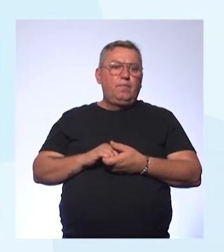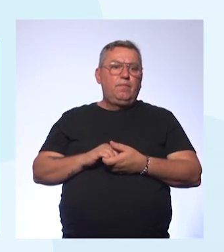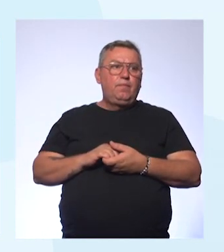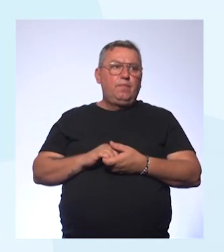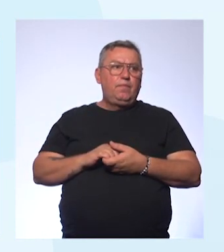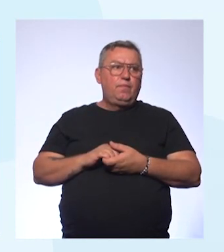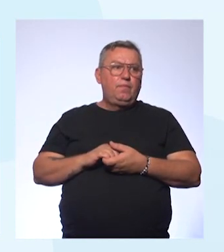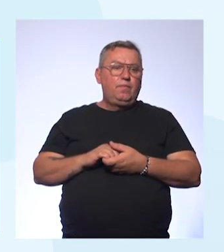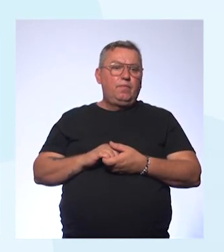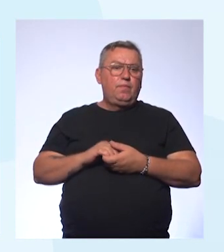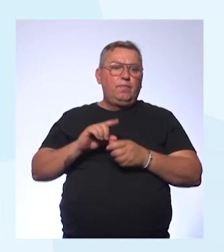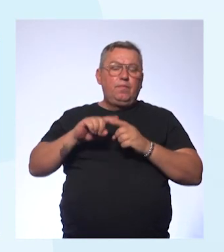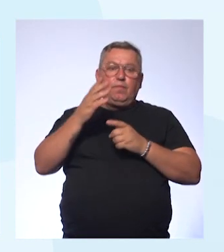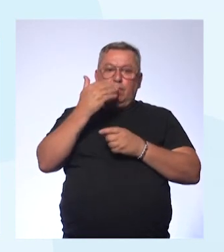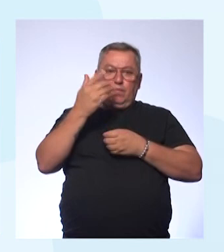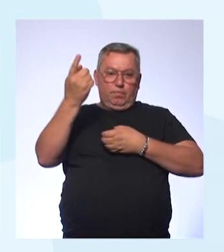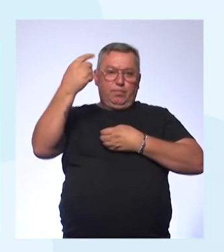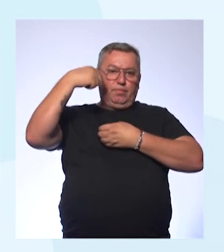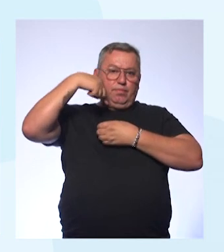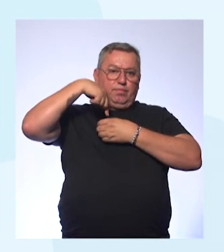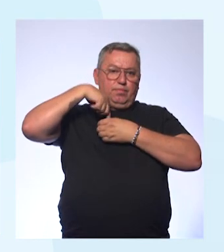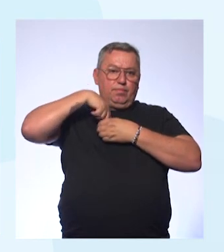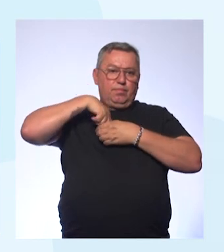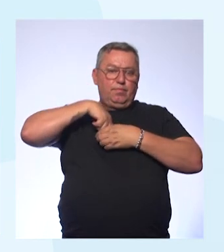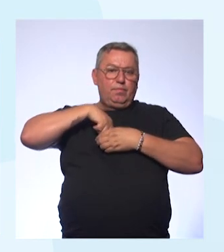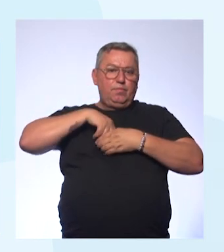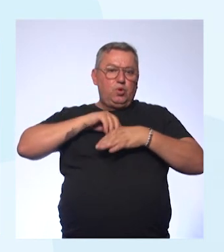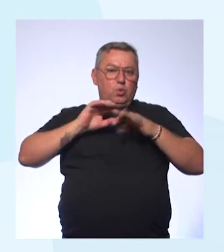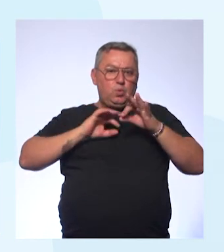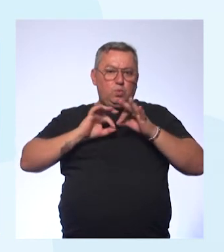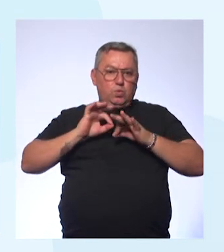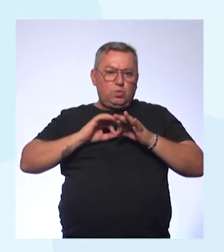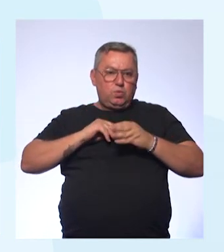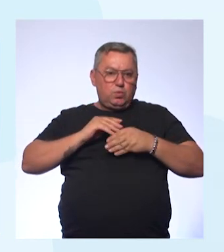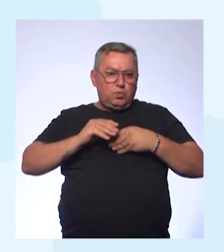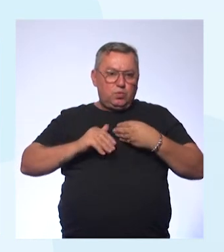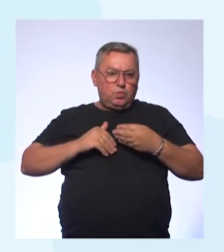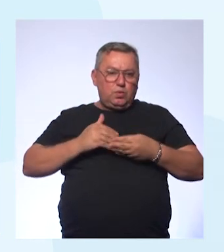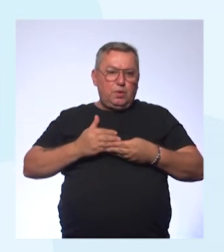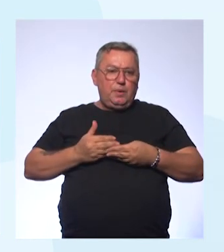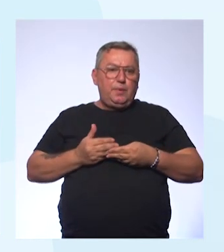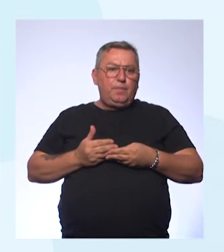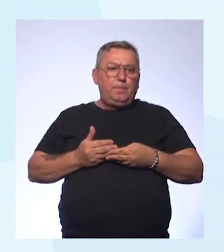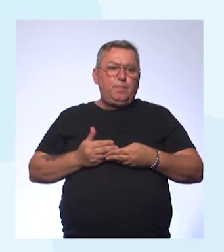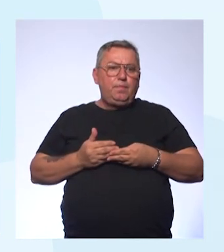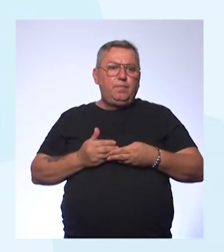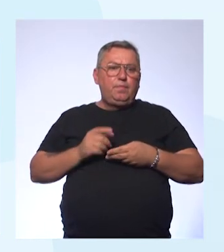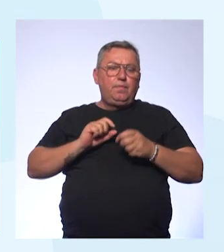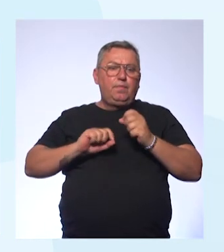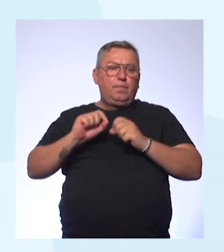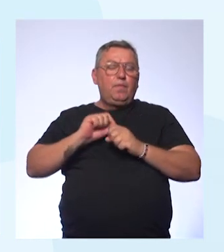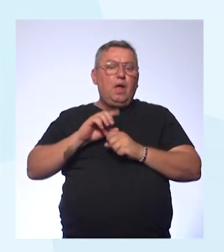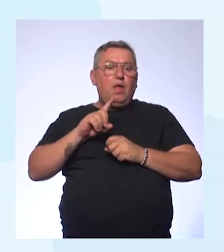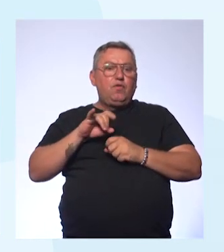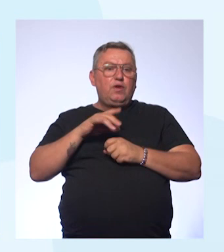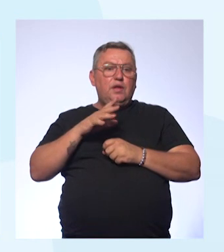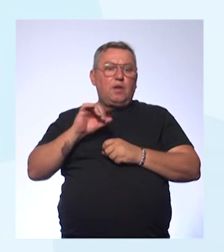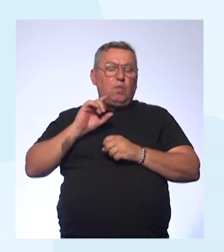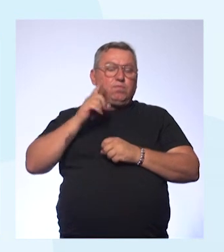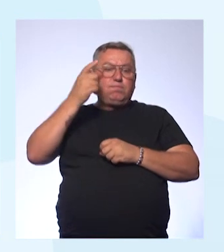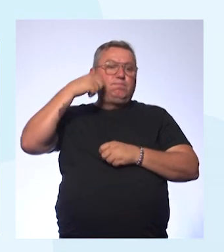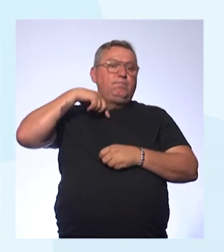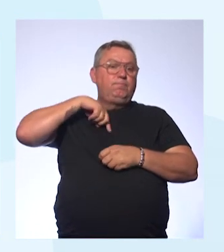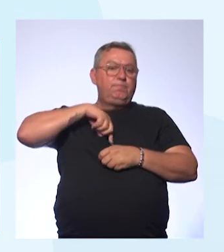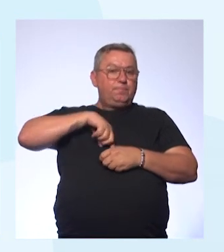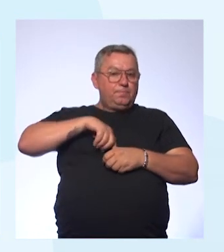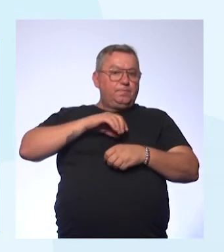Aqui é a boca, então o alimento entra, acontece os processos aqui, né, para começar a digestão, e as células que estão